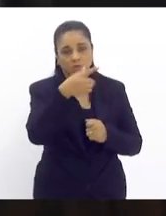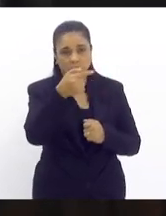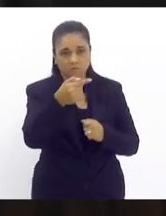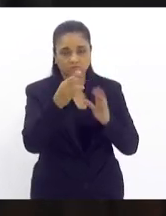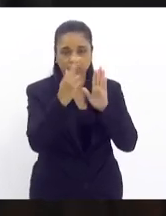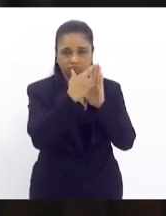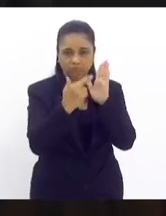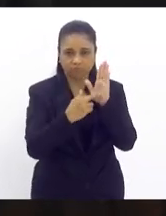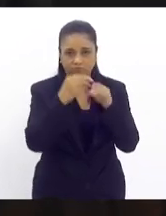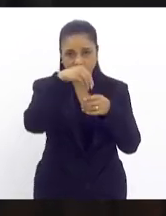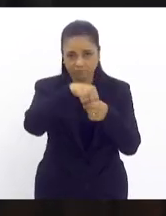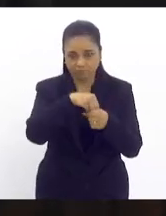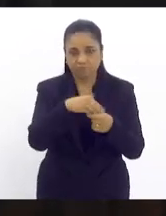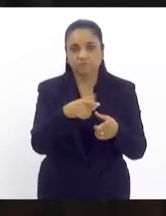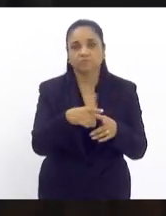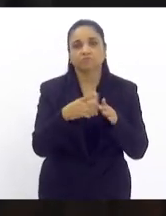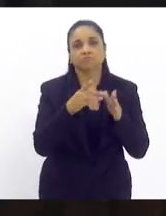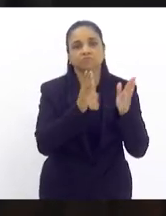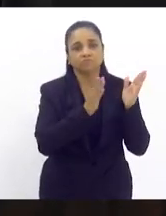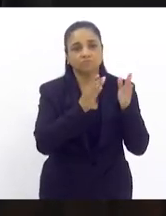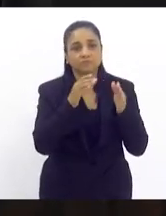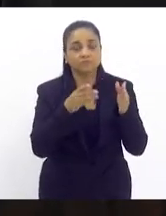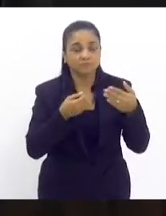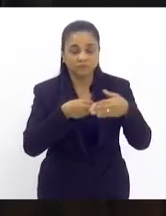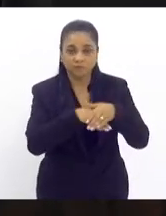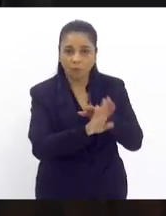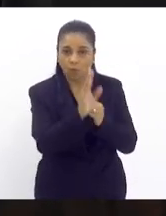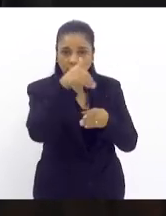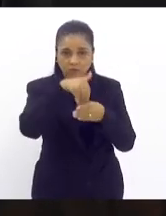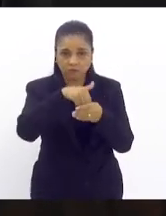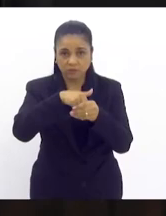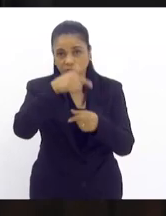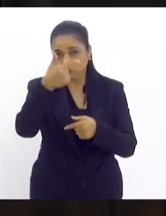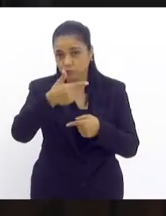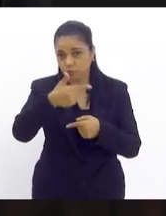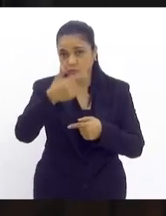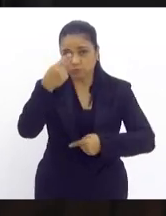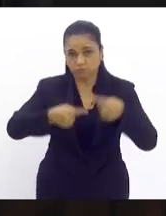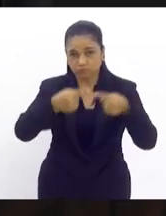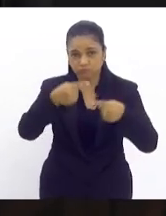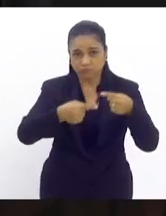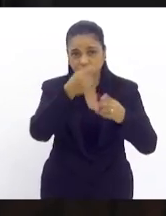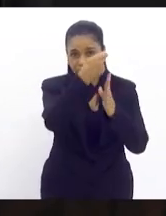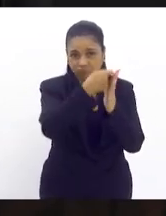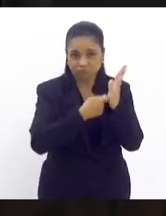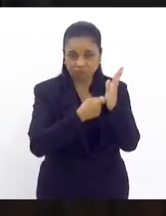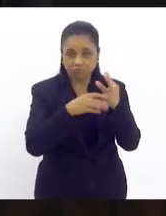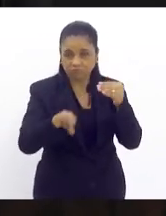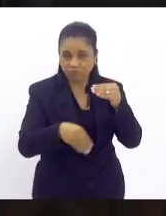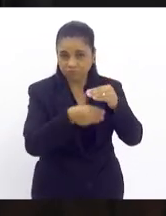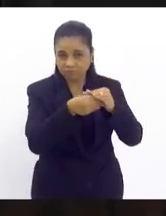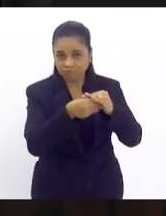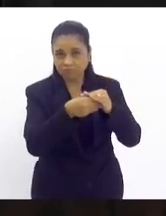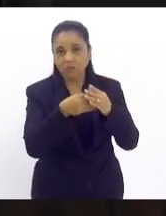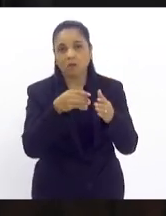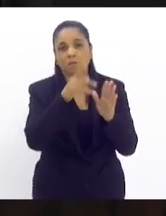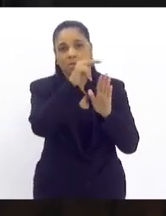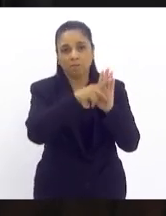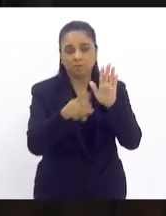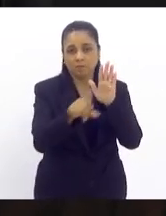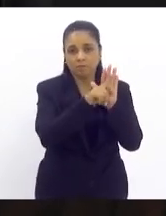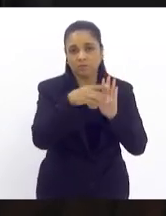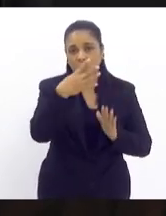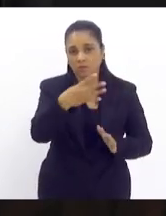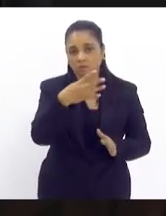Interno, em tramitação ordinária, em votação, em segunda discussão, redação do vencido assim emendada. Projeto de lei